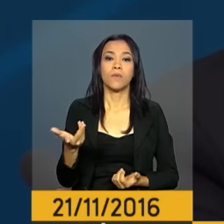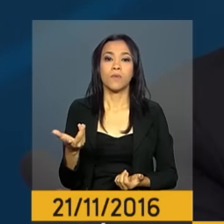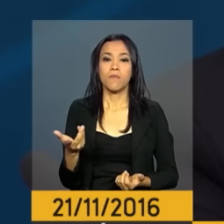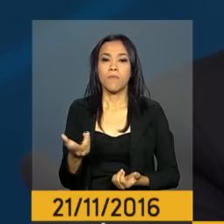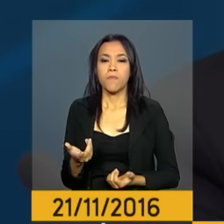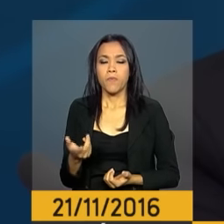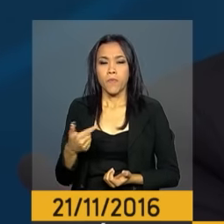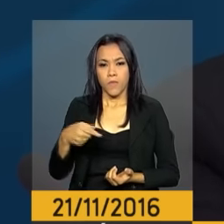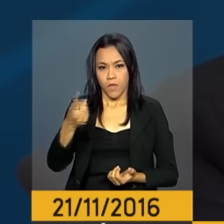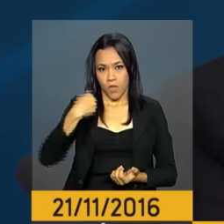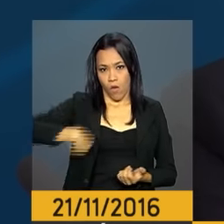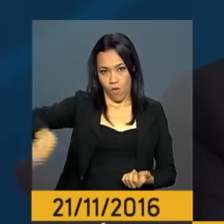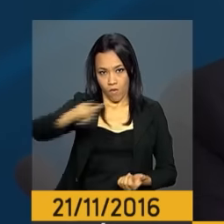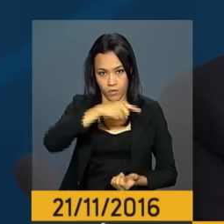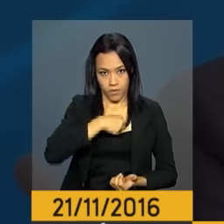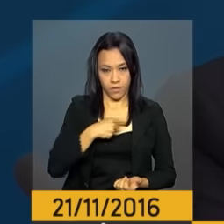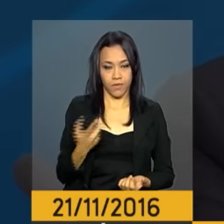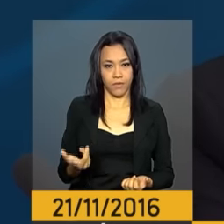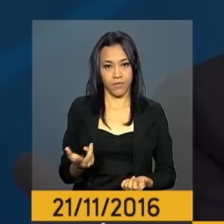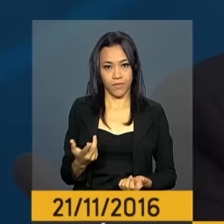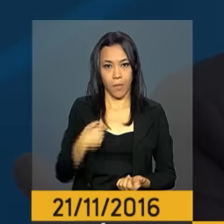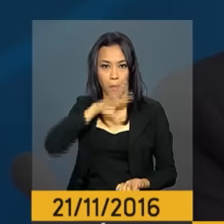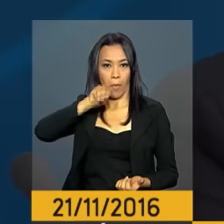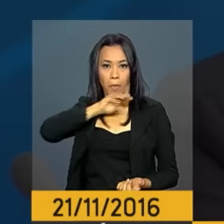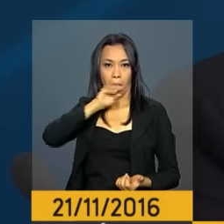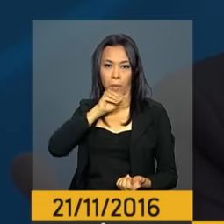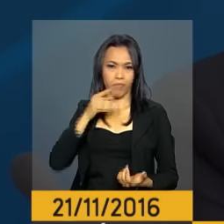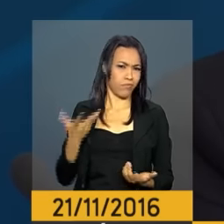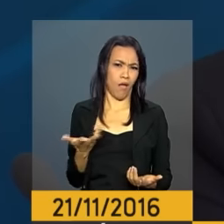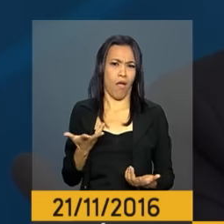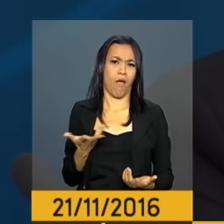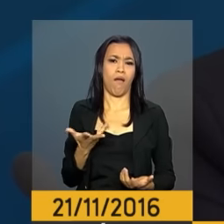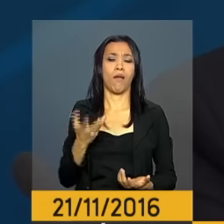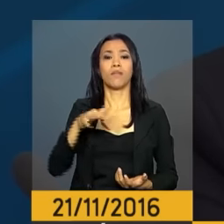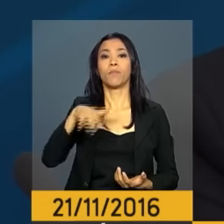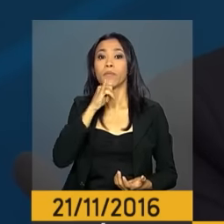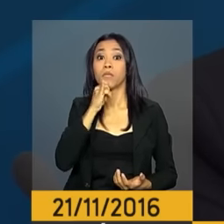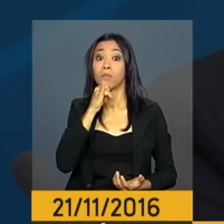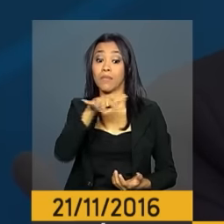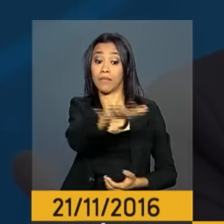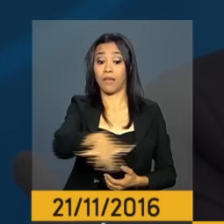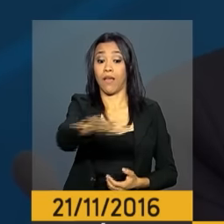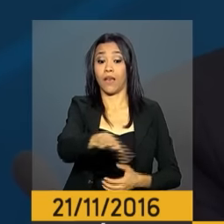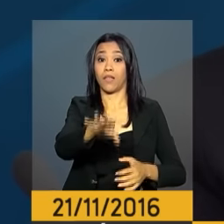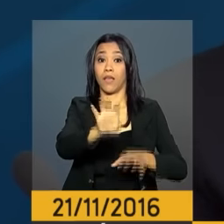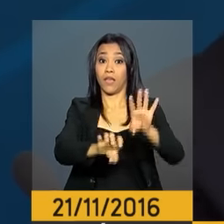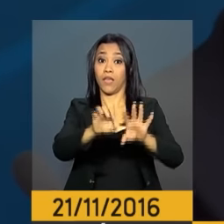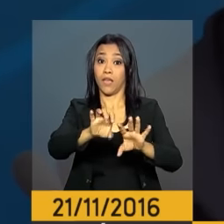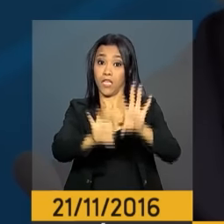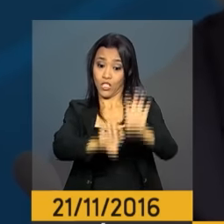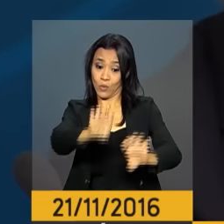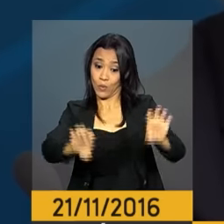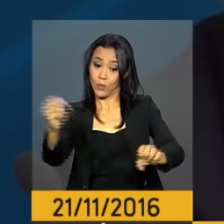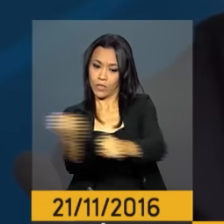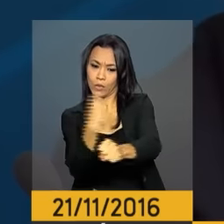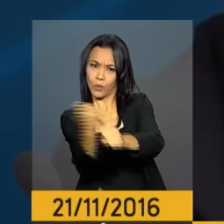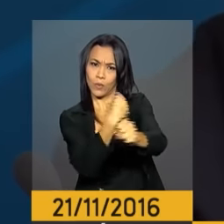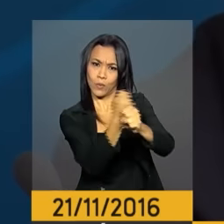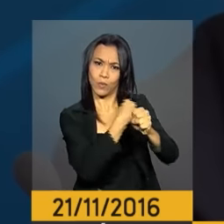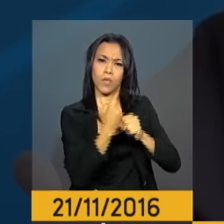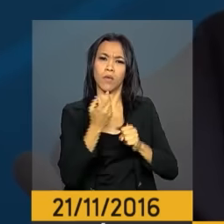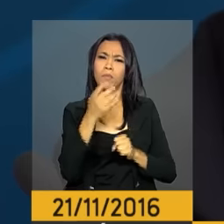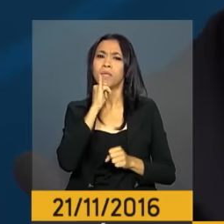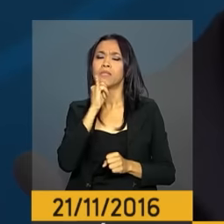são palavras, mas no caso nosso, não o são. Na área da infraestrutura, por exemplo, sobretudo com o programa que nós